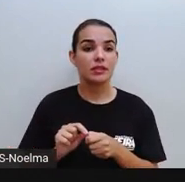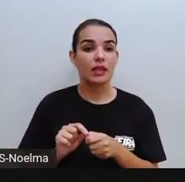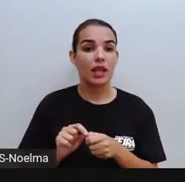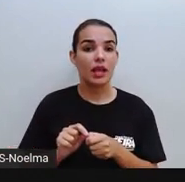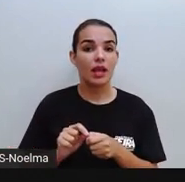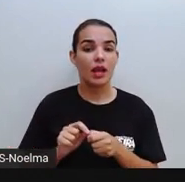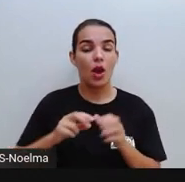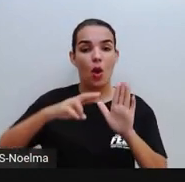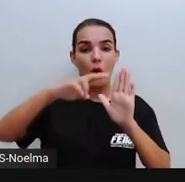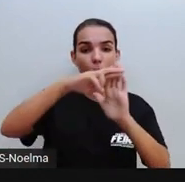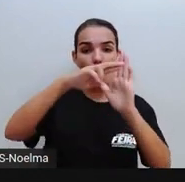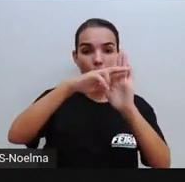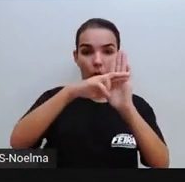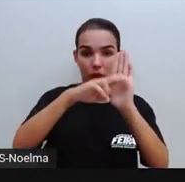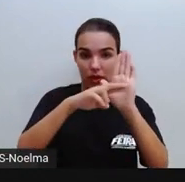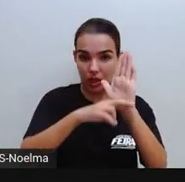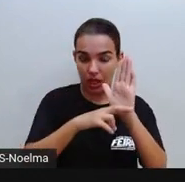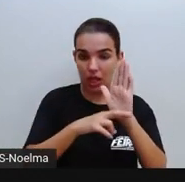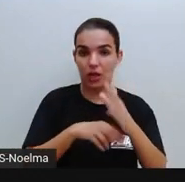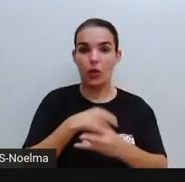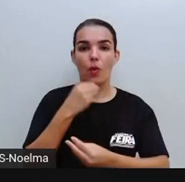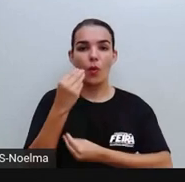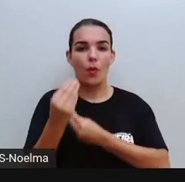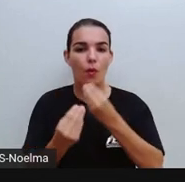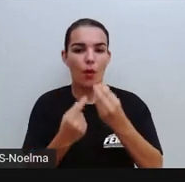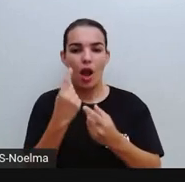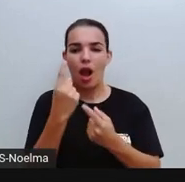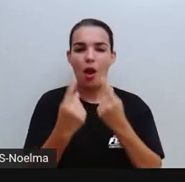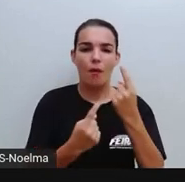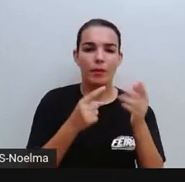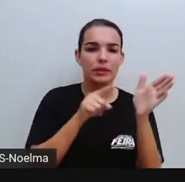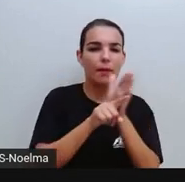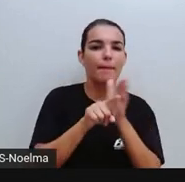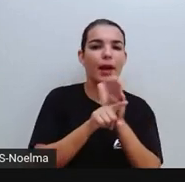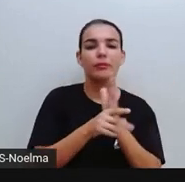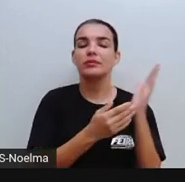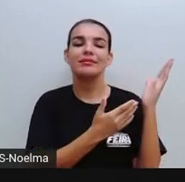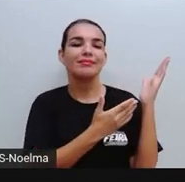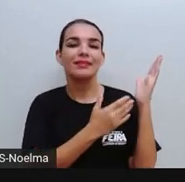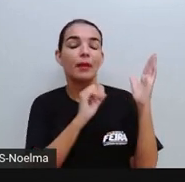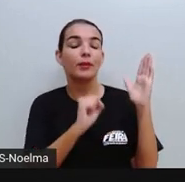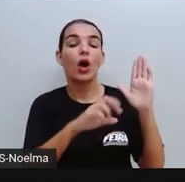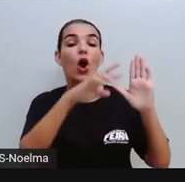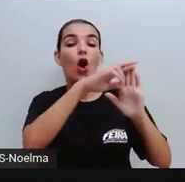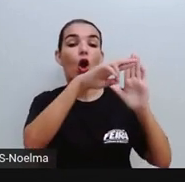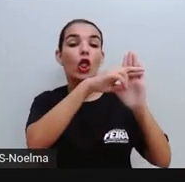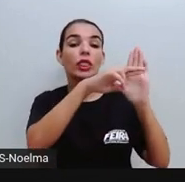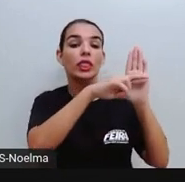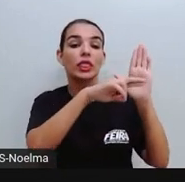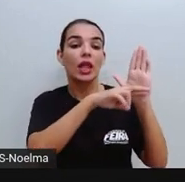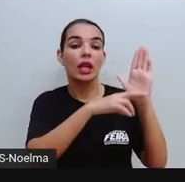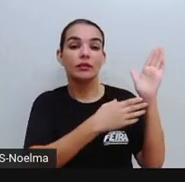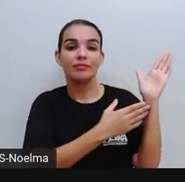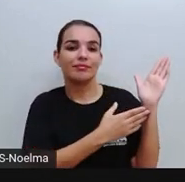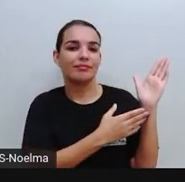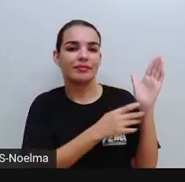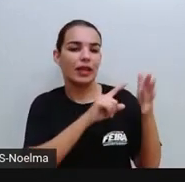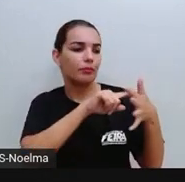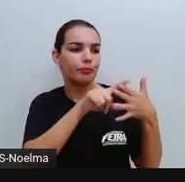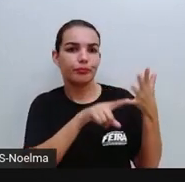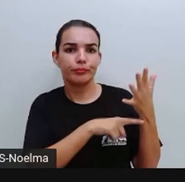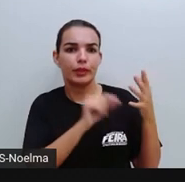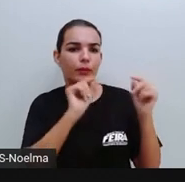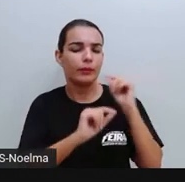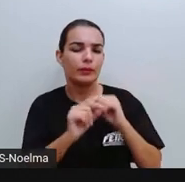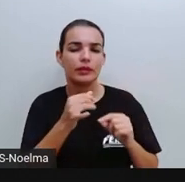roteiro certo de um algumas perguntas Olha lá para o nosso aqui um